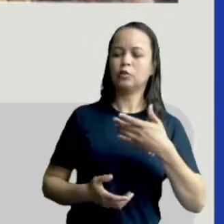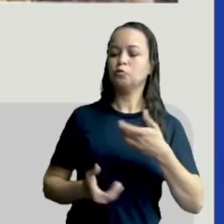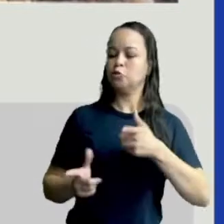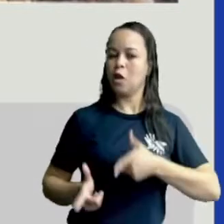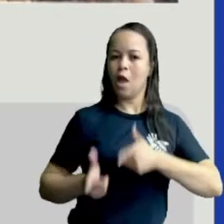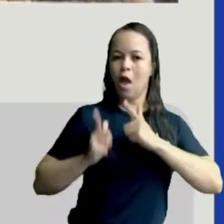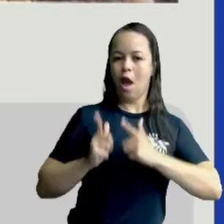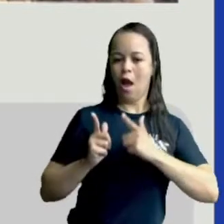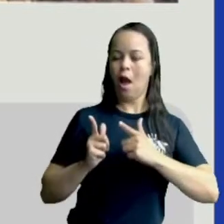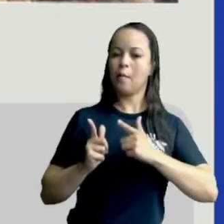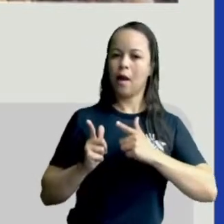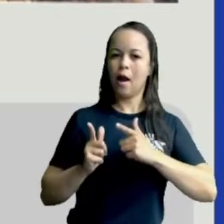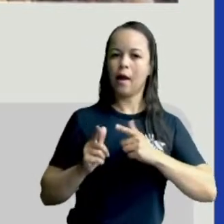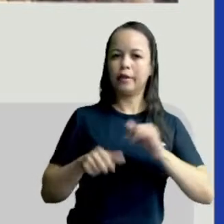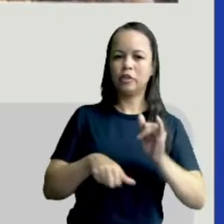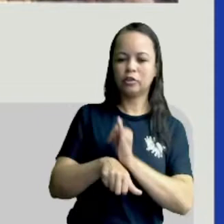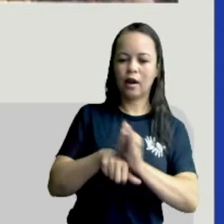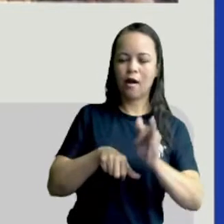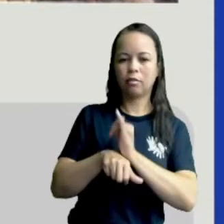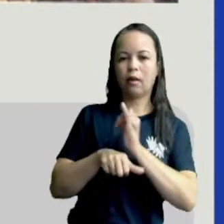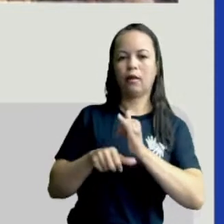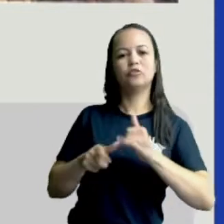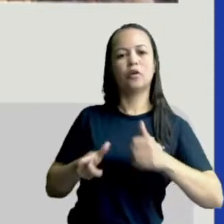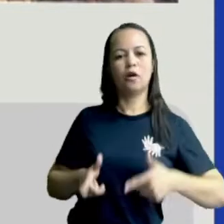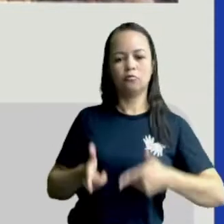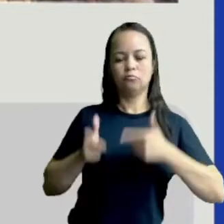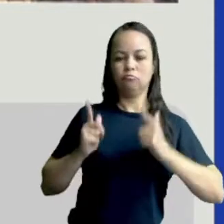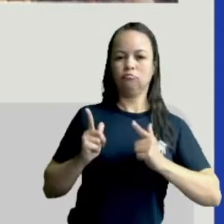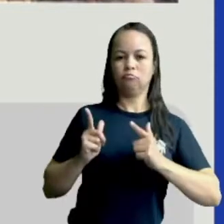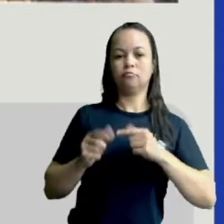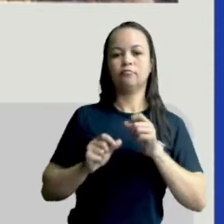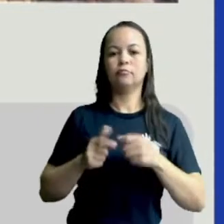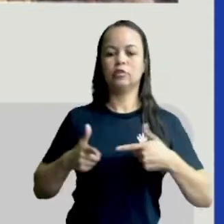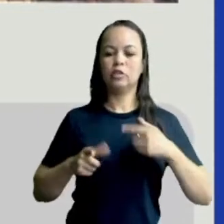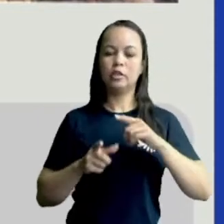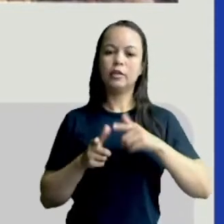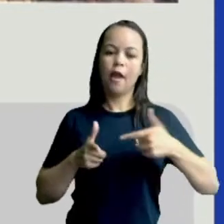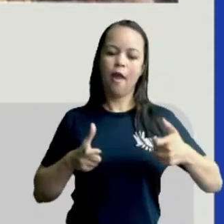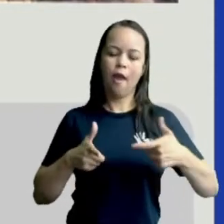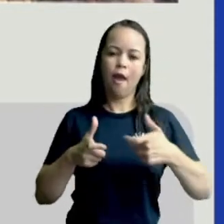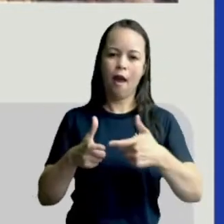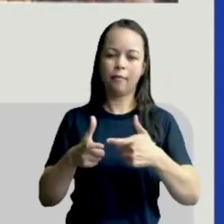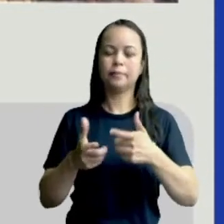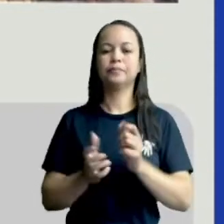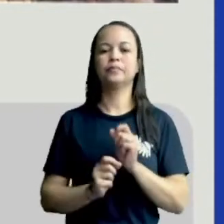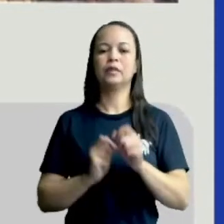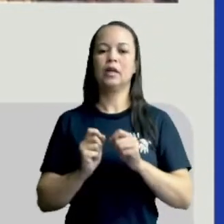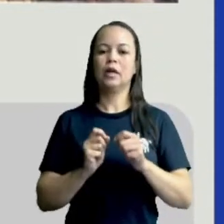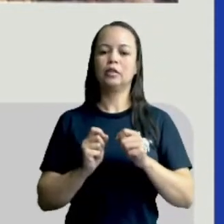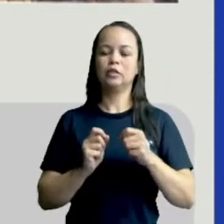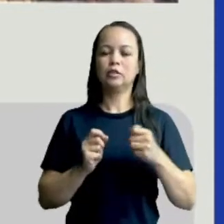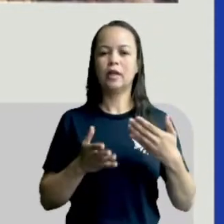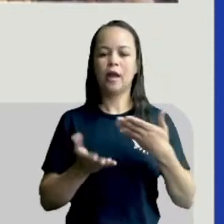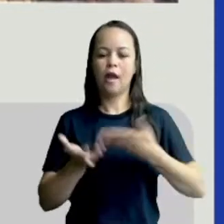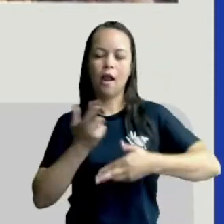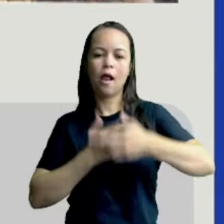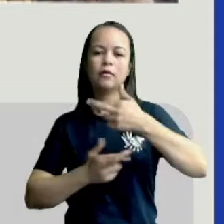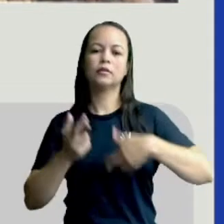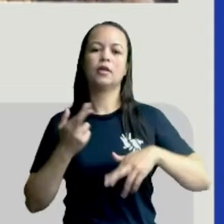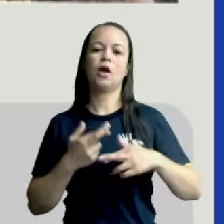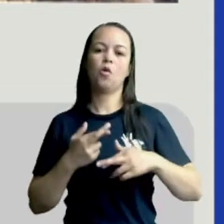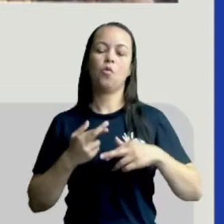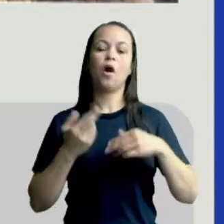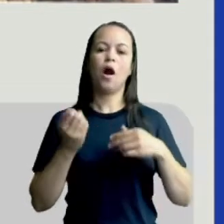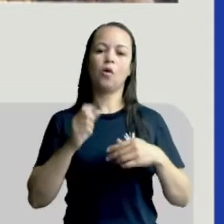e táticas de guerra, e numericamente superior em relação aos lusos brasileiros. Presta